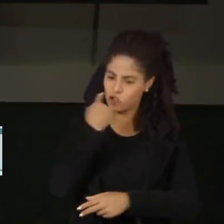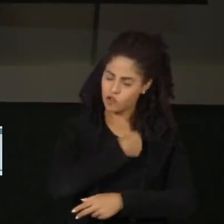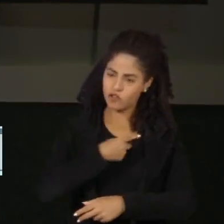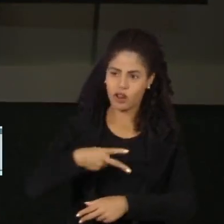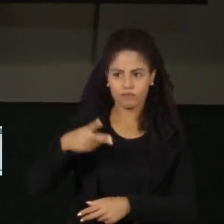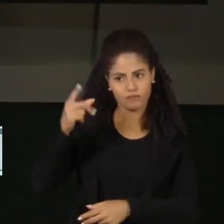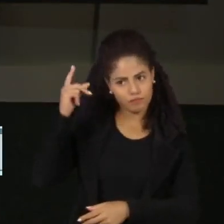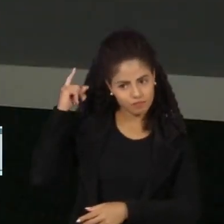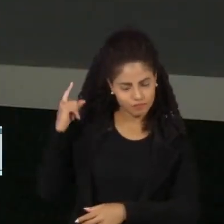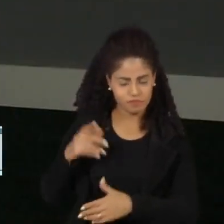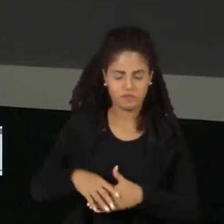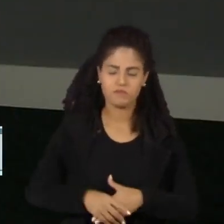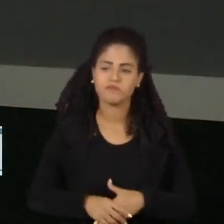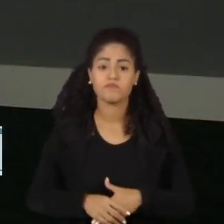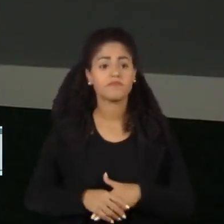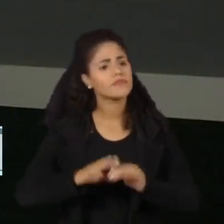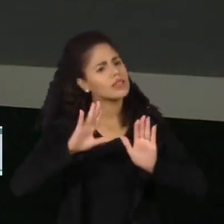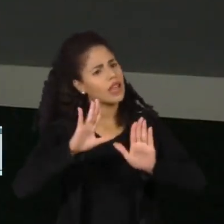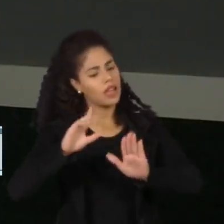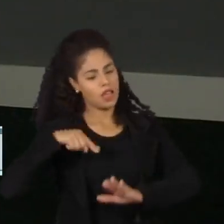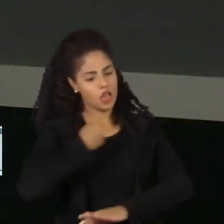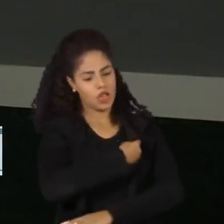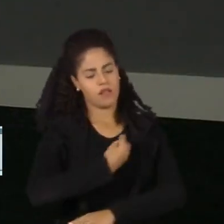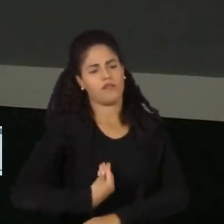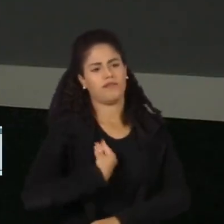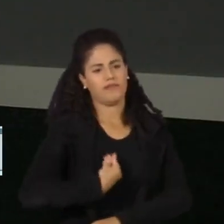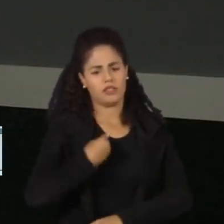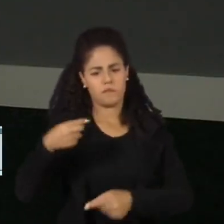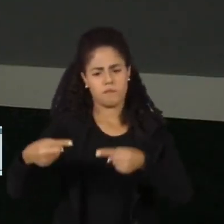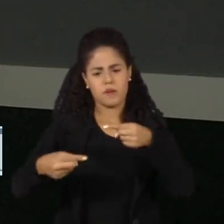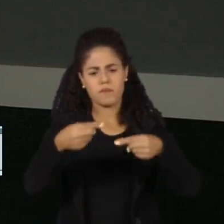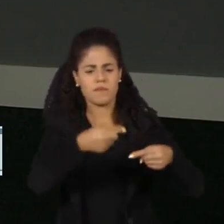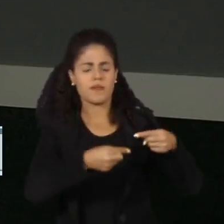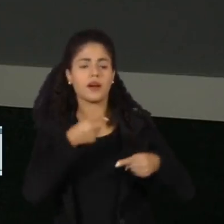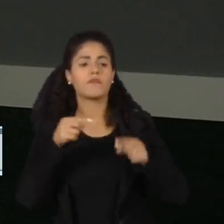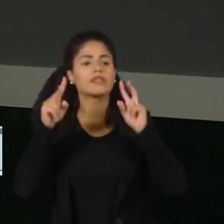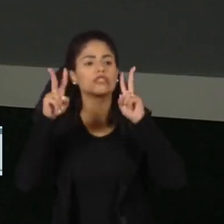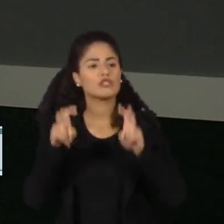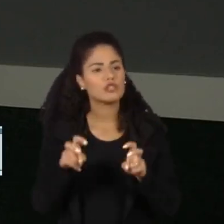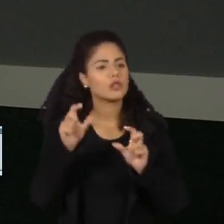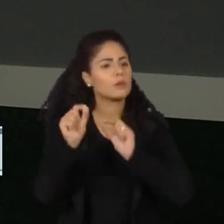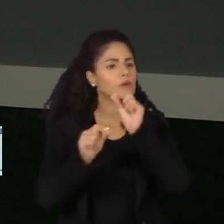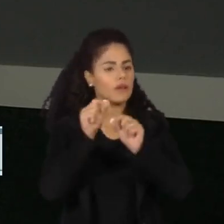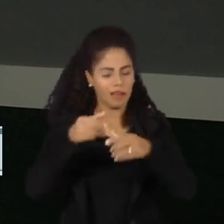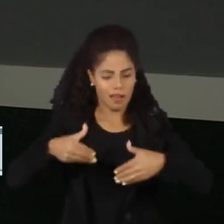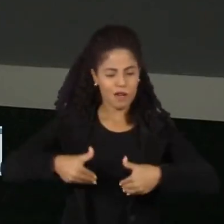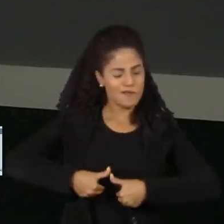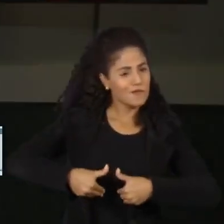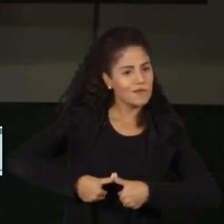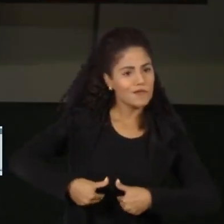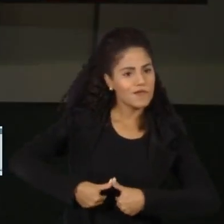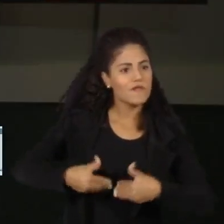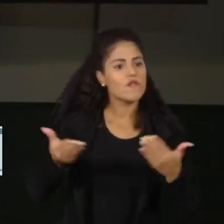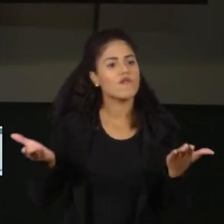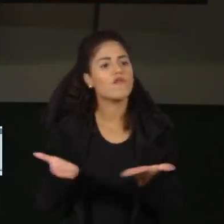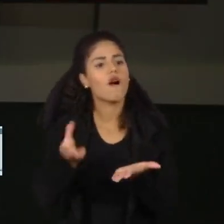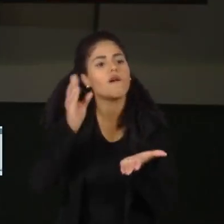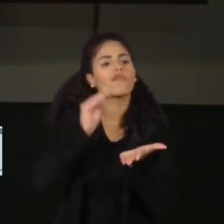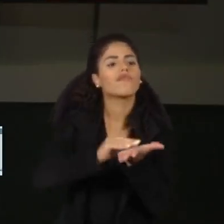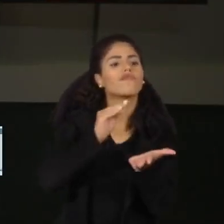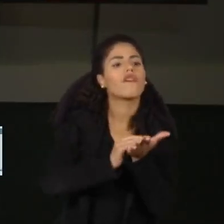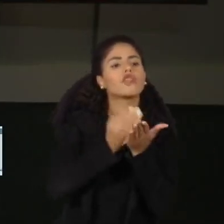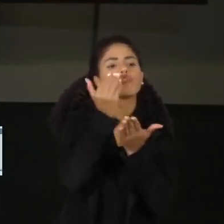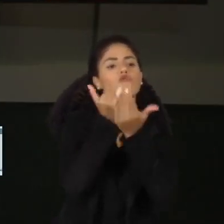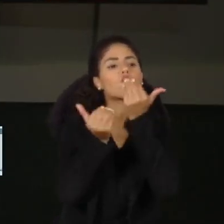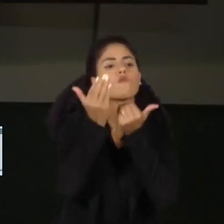mais de tempo do que elas. A gente vive um momento de muita discussão sobre segurança alimentar, sobre fome, sobre falta de